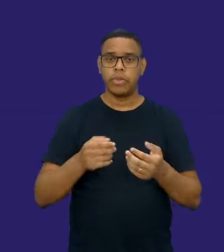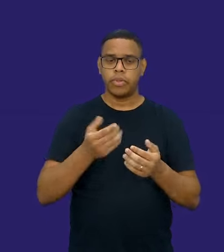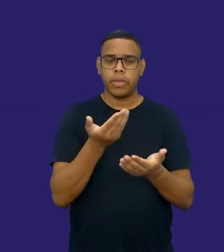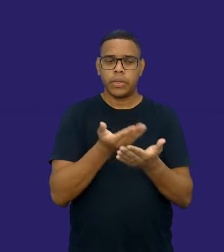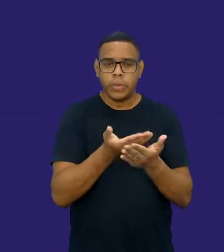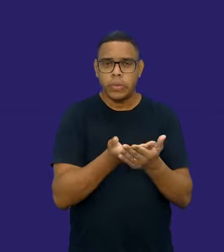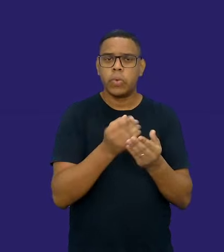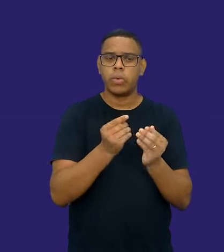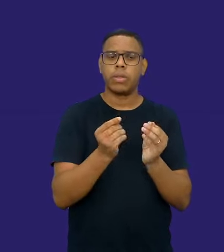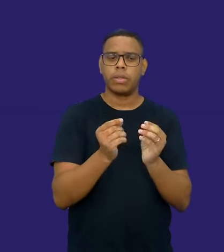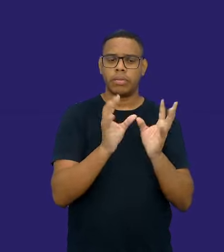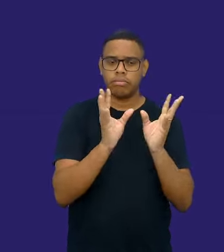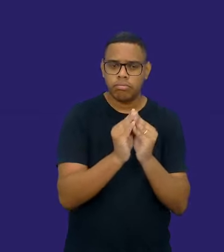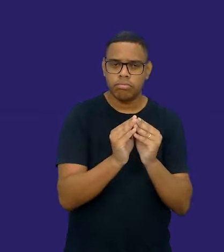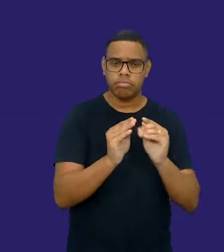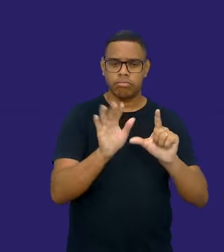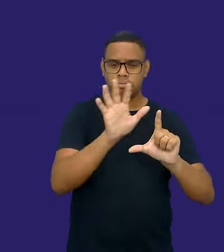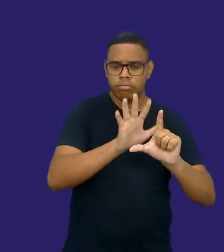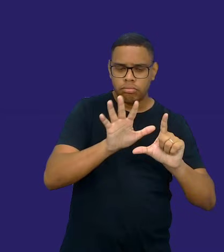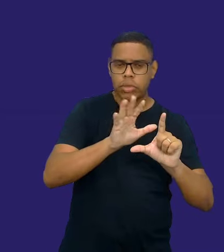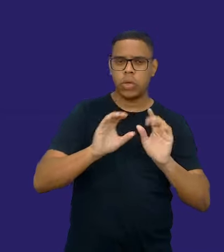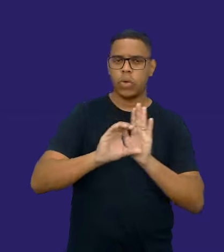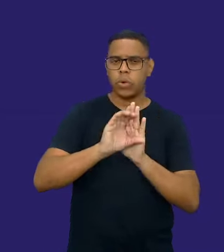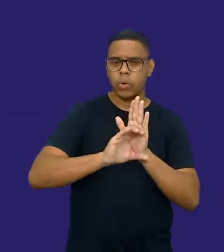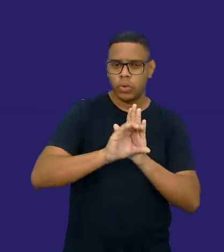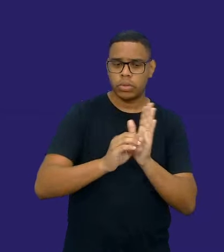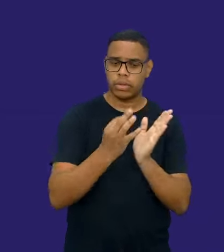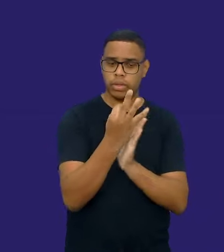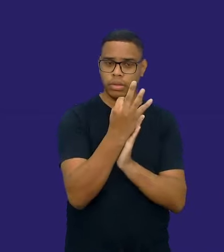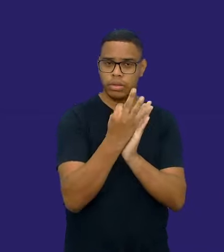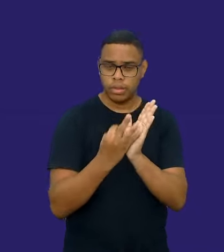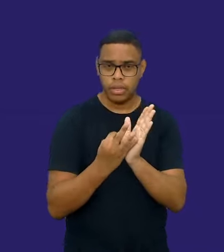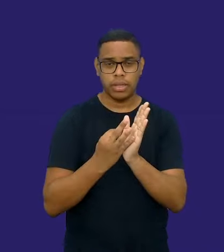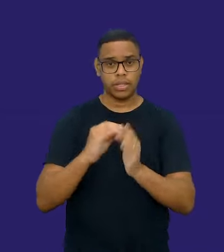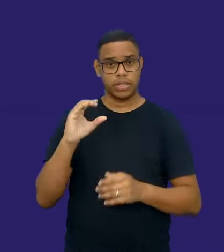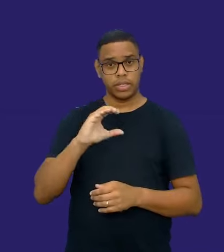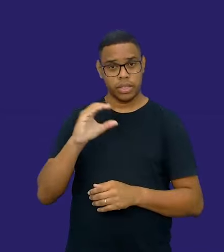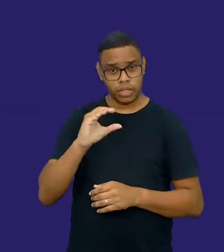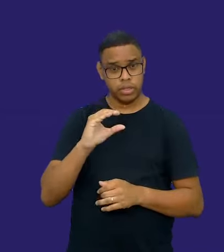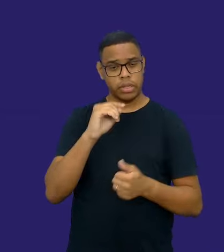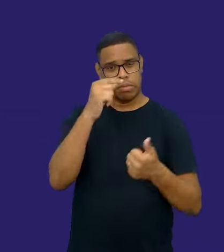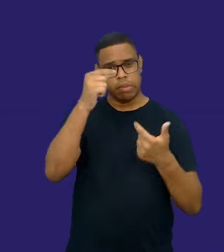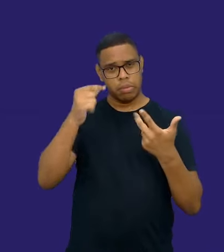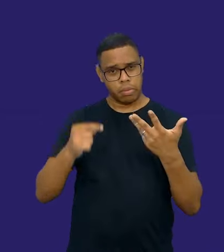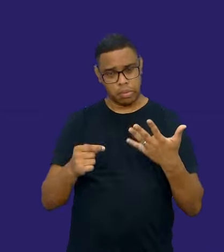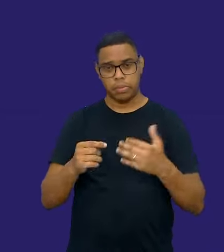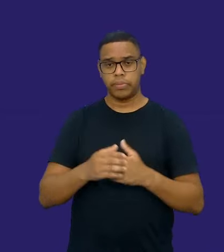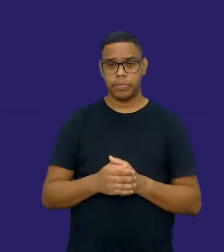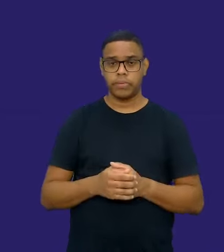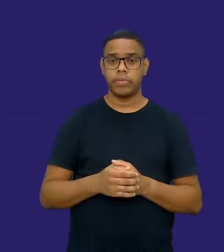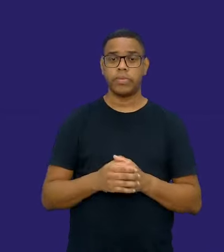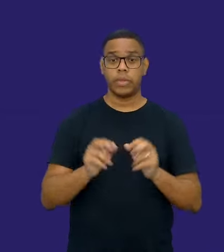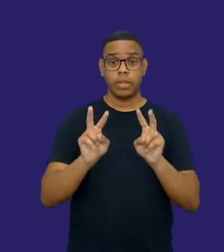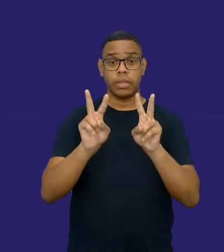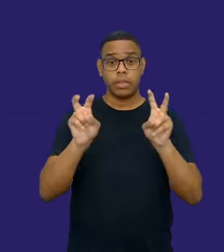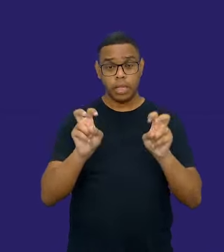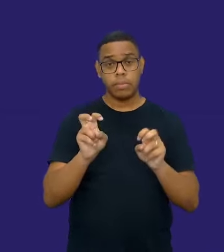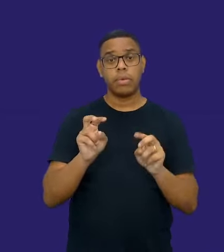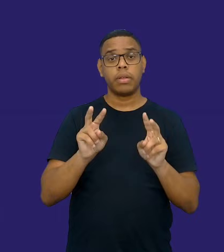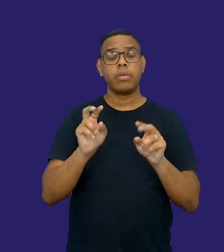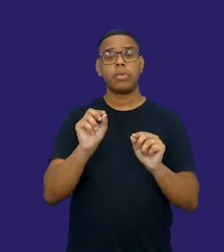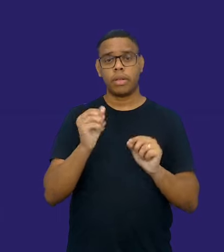outros, sob o tema da alimentação saudável. Como veremos, haverá um forte compromisso com a